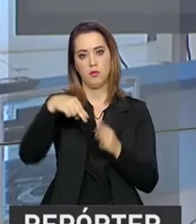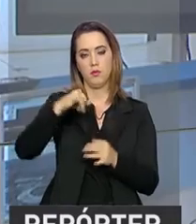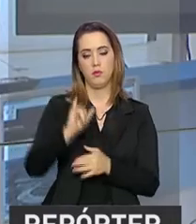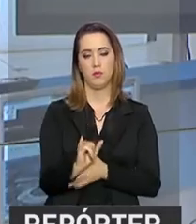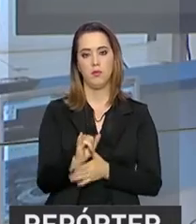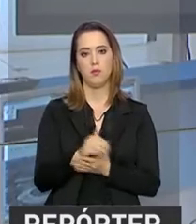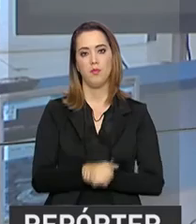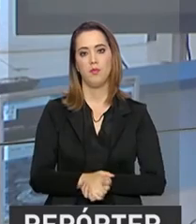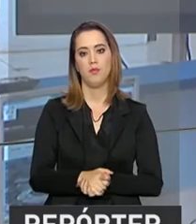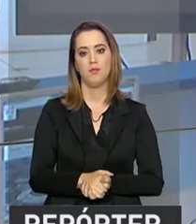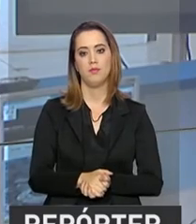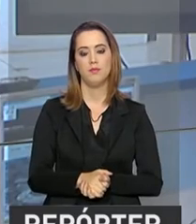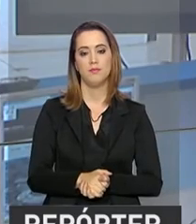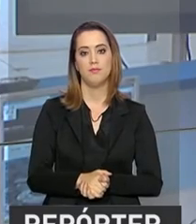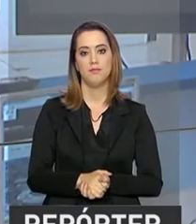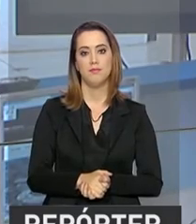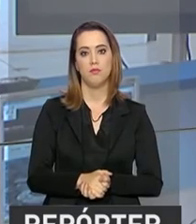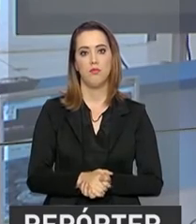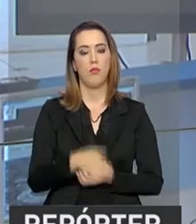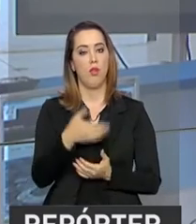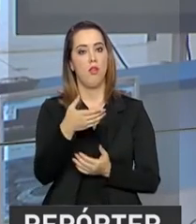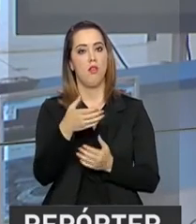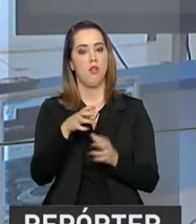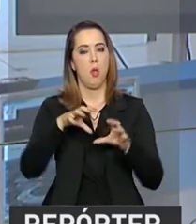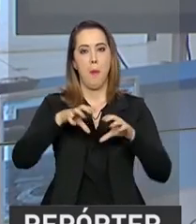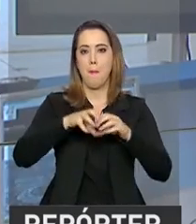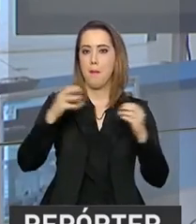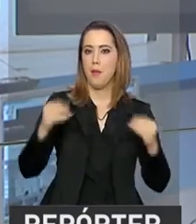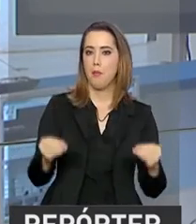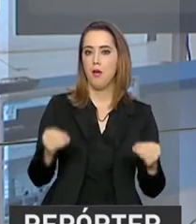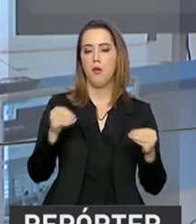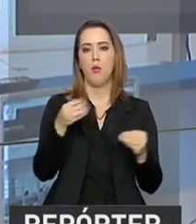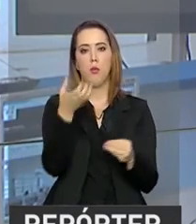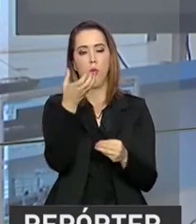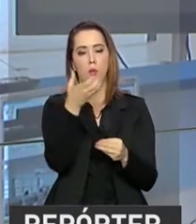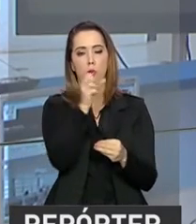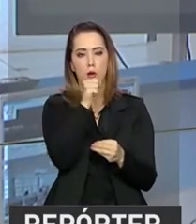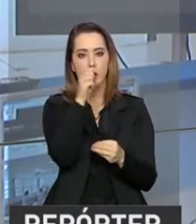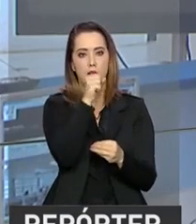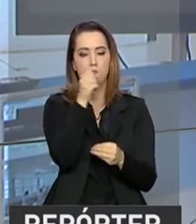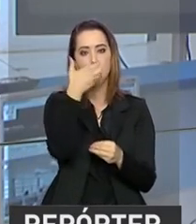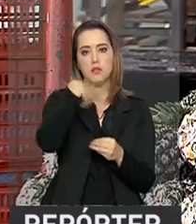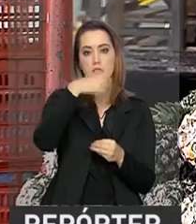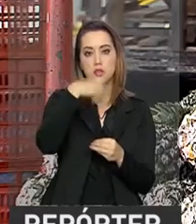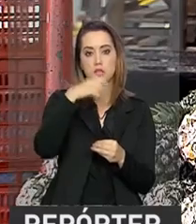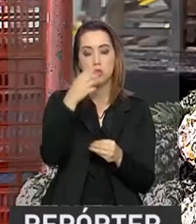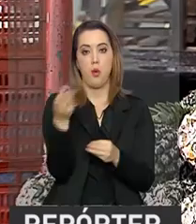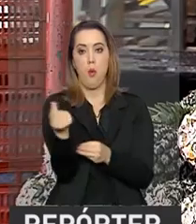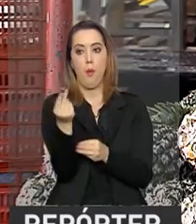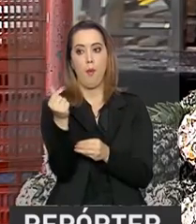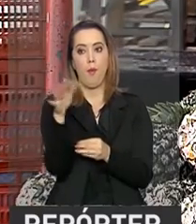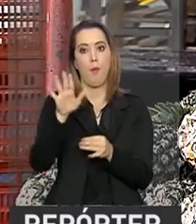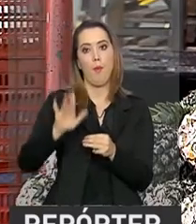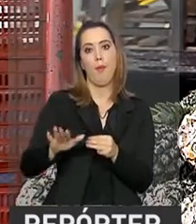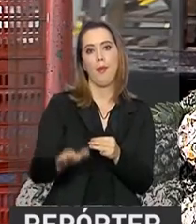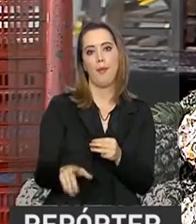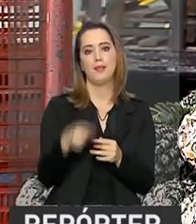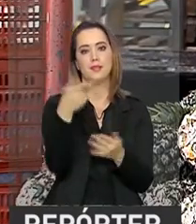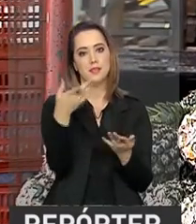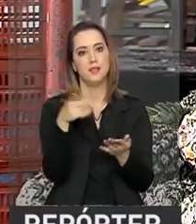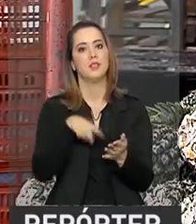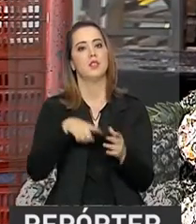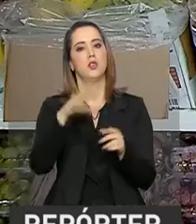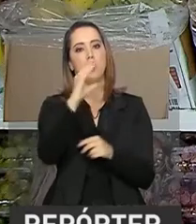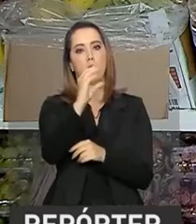Ney Pereira o mamão laranja e maçã com preços mais baixos para os consumidores é o que aponta um levantamento da